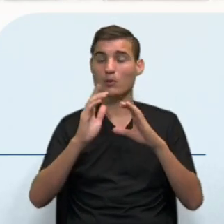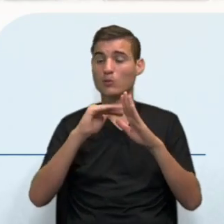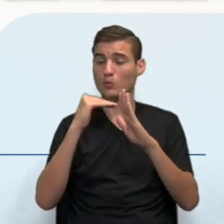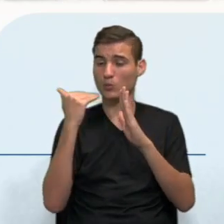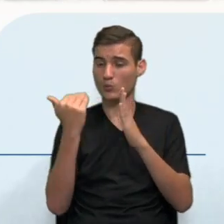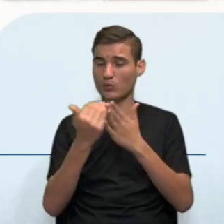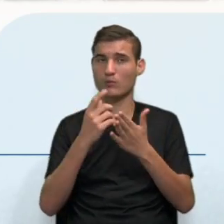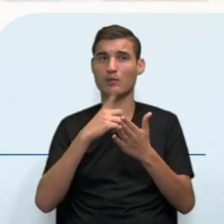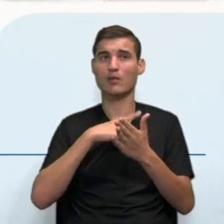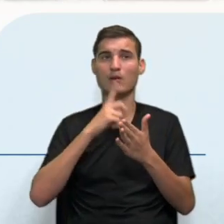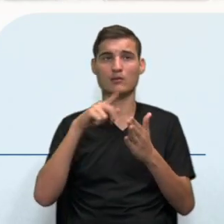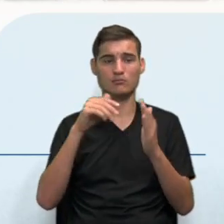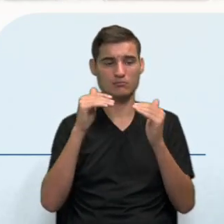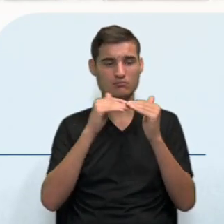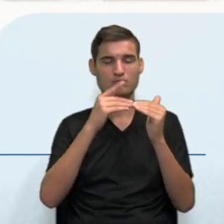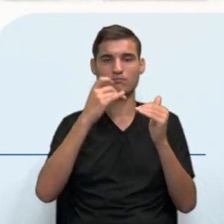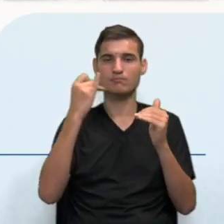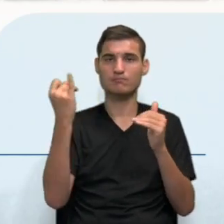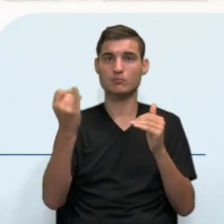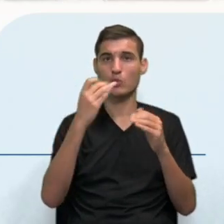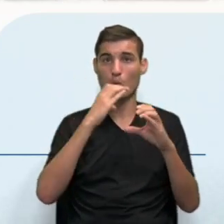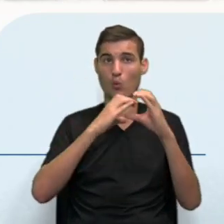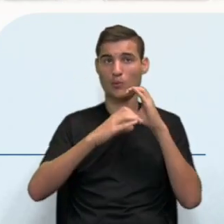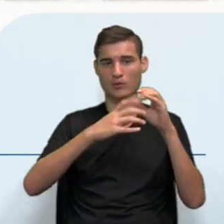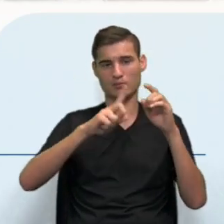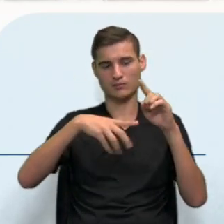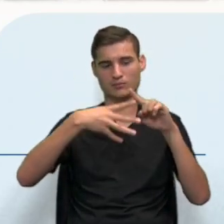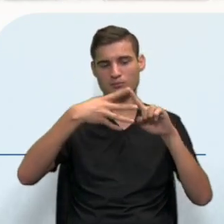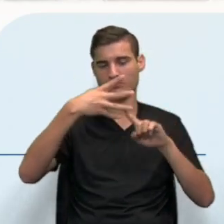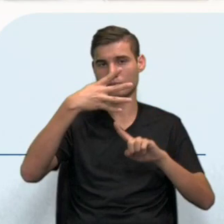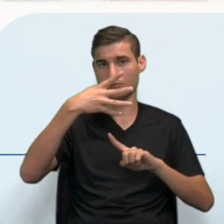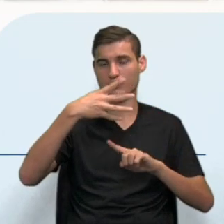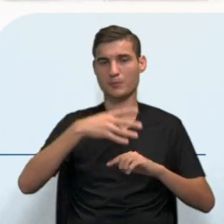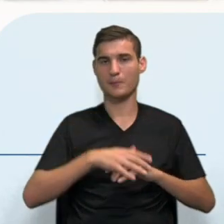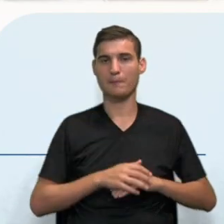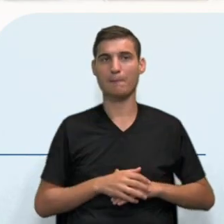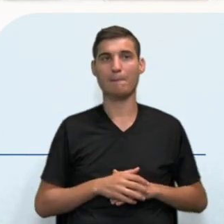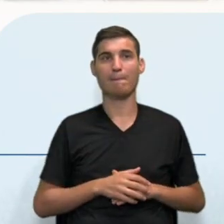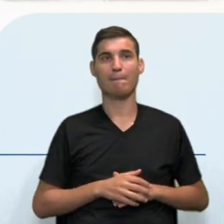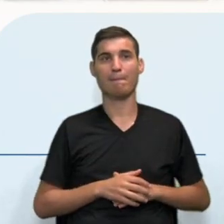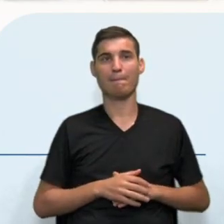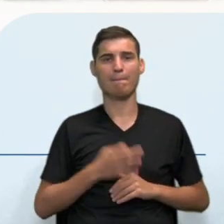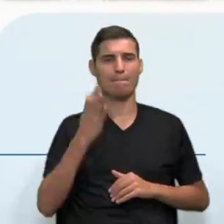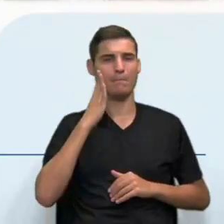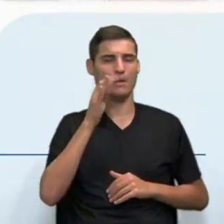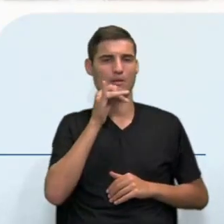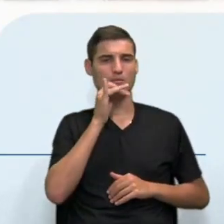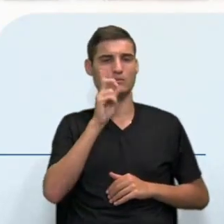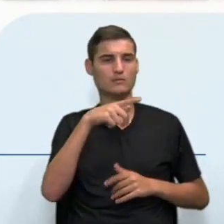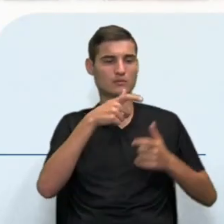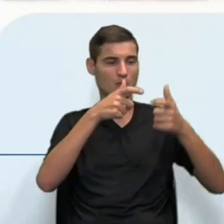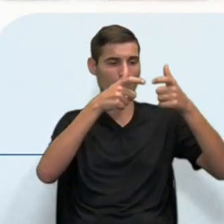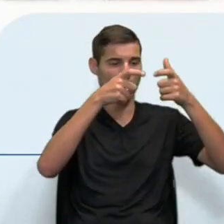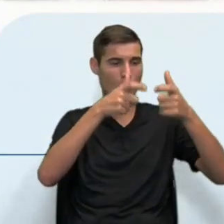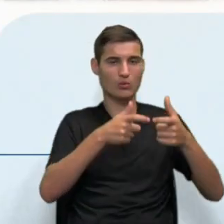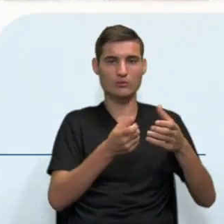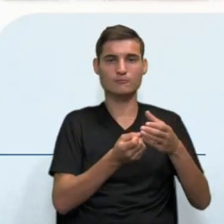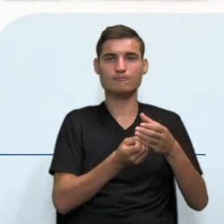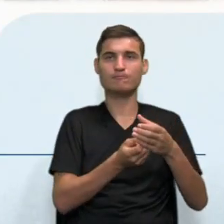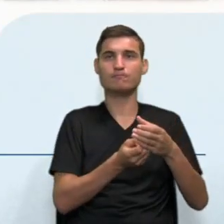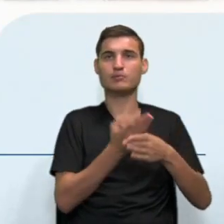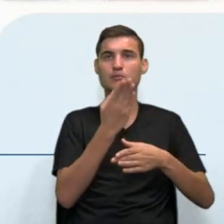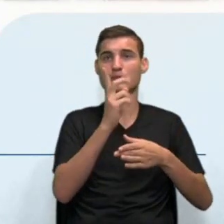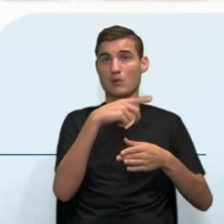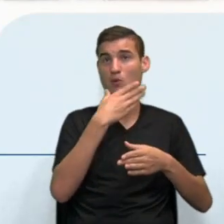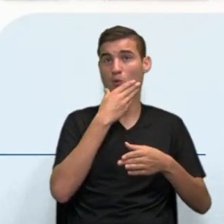vai ter esses elementos de comunicação. E quais são os elementos principais? Por exemplo, a fonte da mensagem, que aqui na imagem